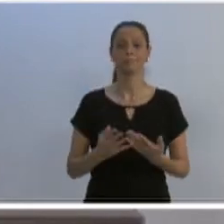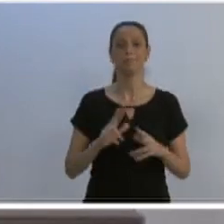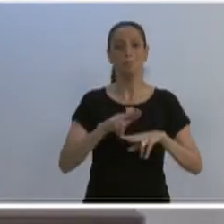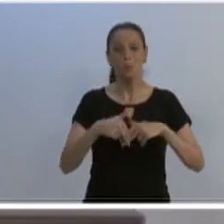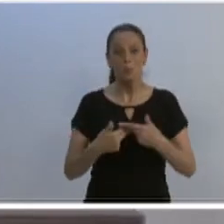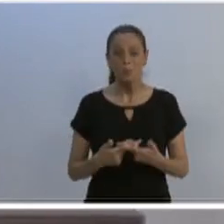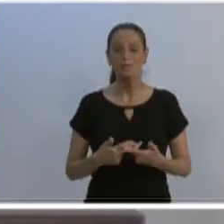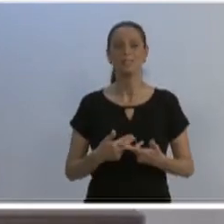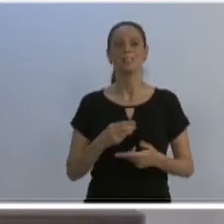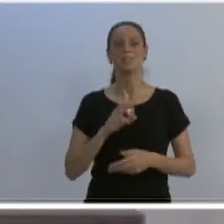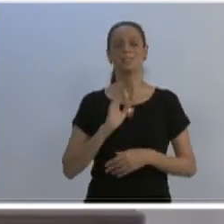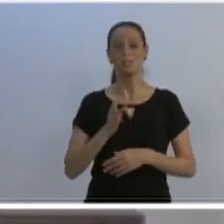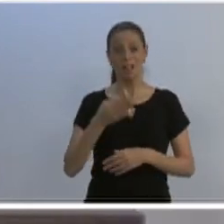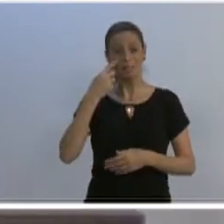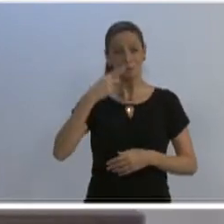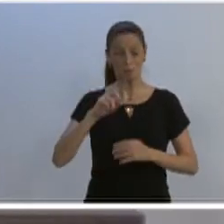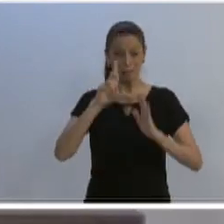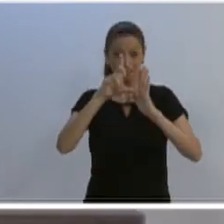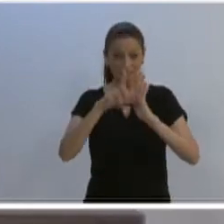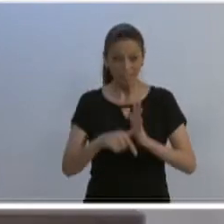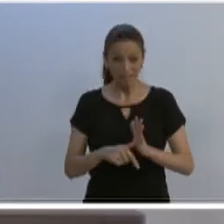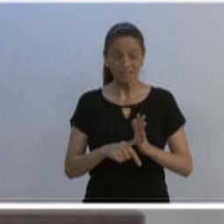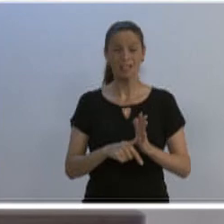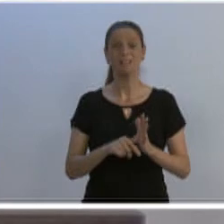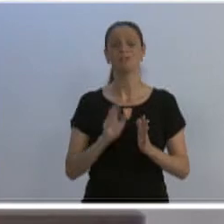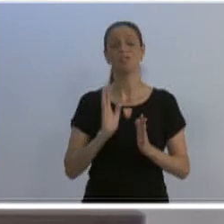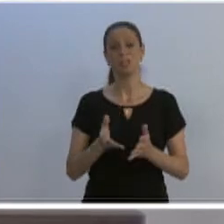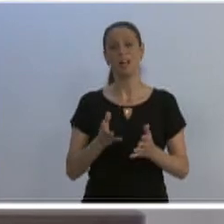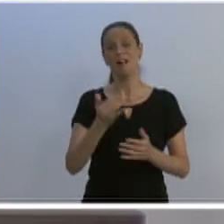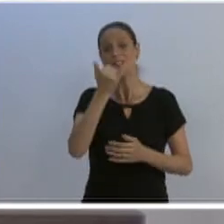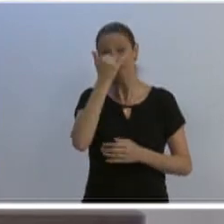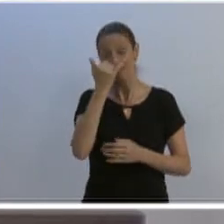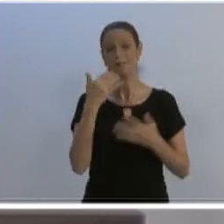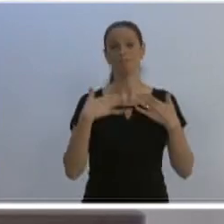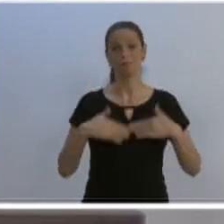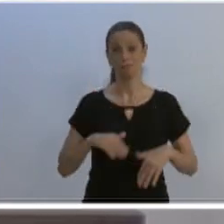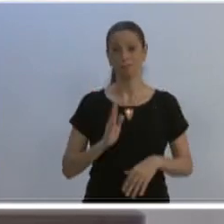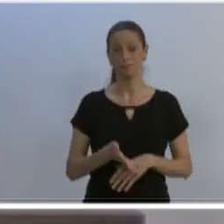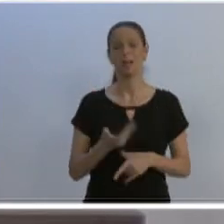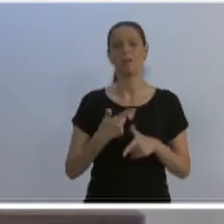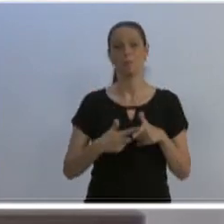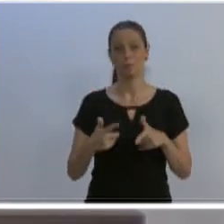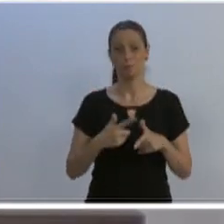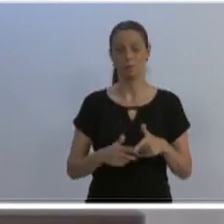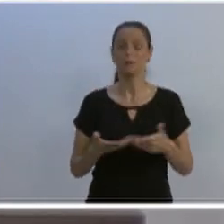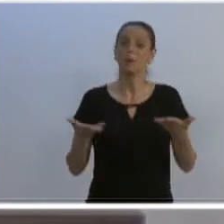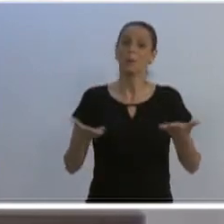complicações mais sérias para as pessoas. Então, seria isso na tarde de hoje. Muito obrigado, senhores vereadores.